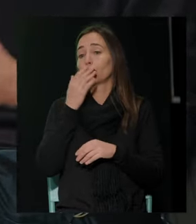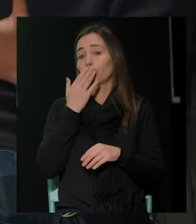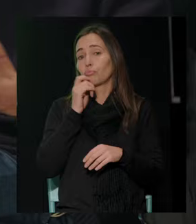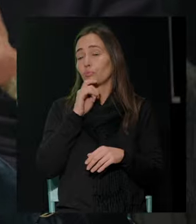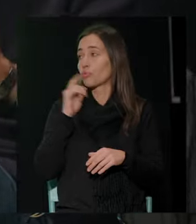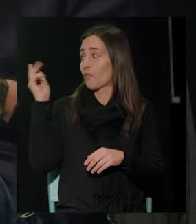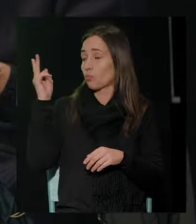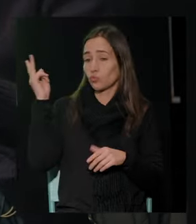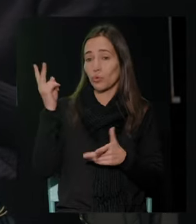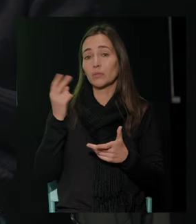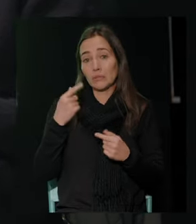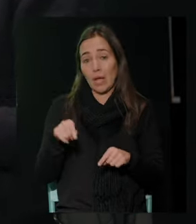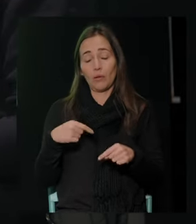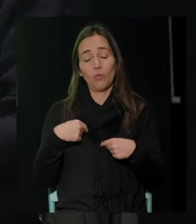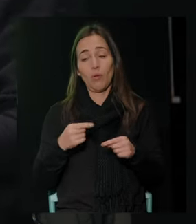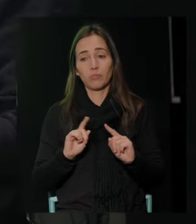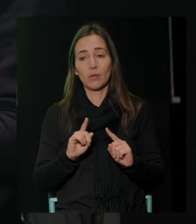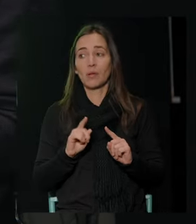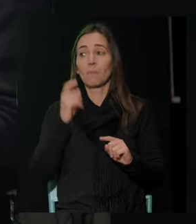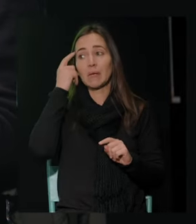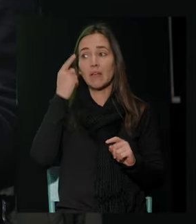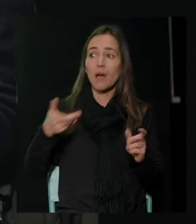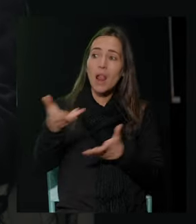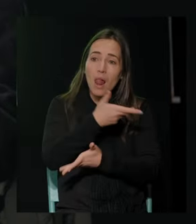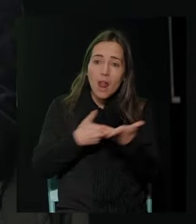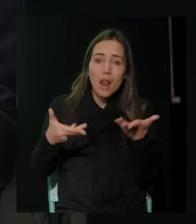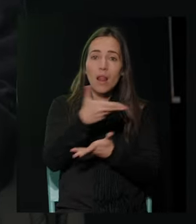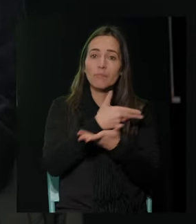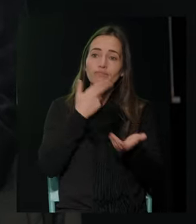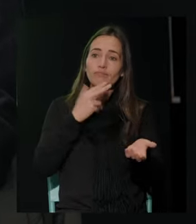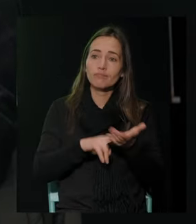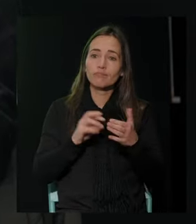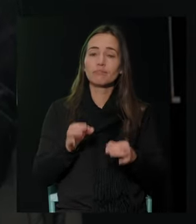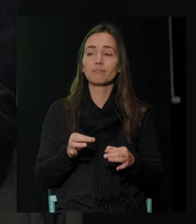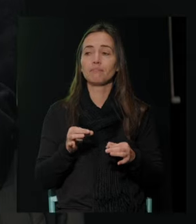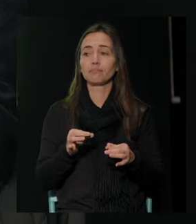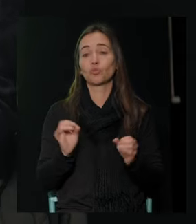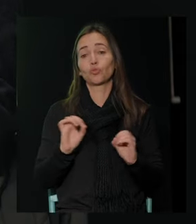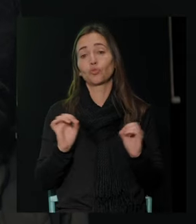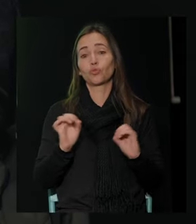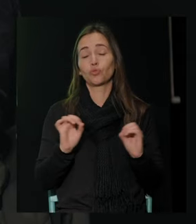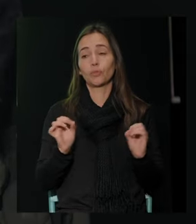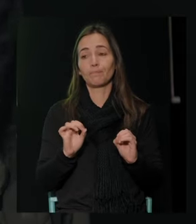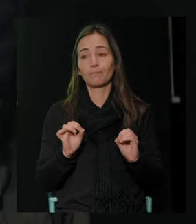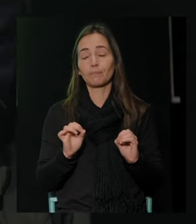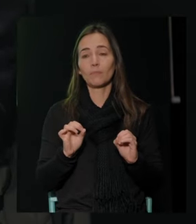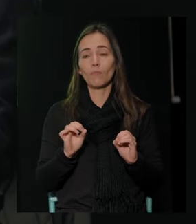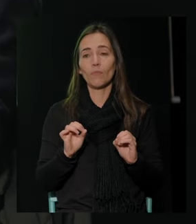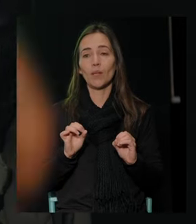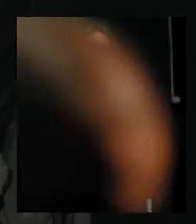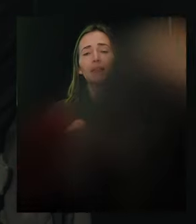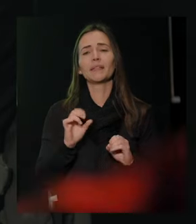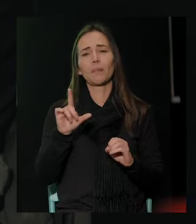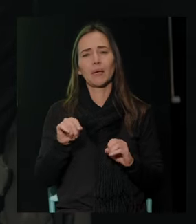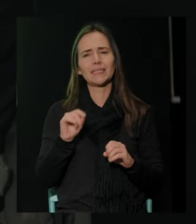têm, portanto, estava à espera de uma interação mais efetiva, coisa que não aconteceu. Portanto, e depois tenho